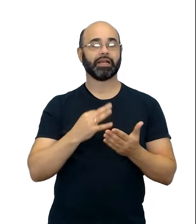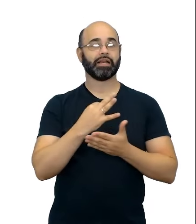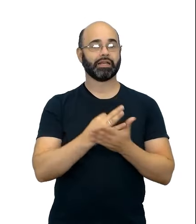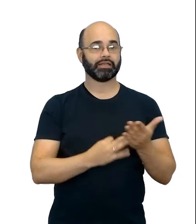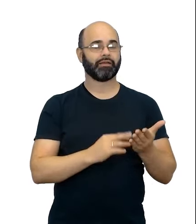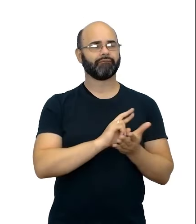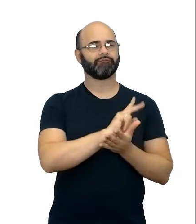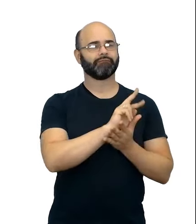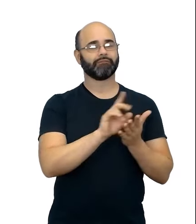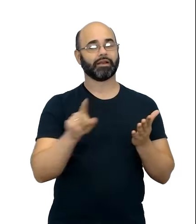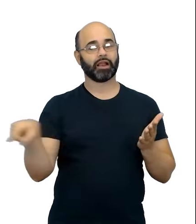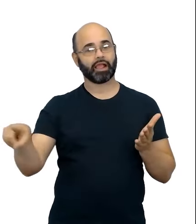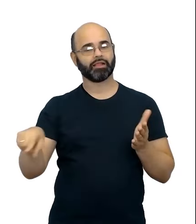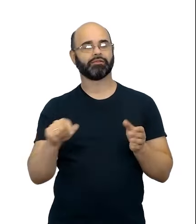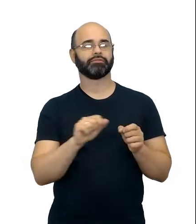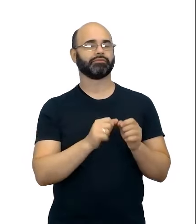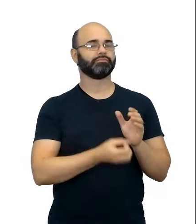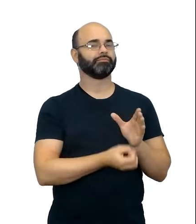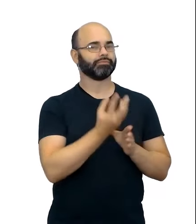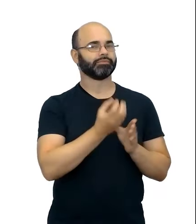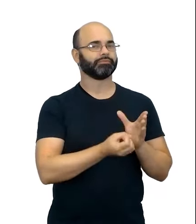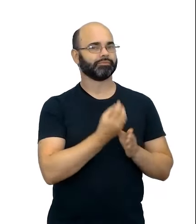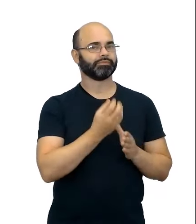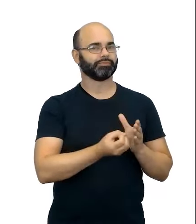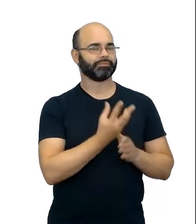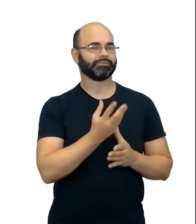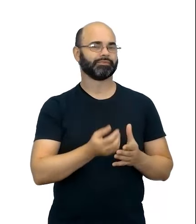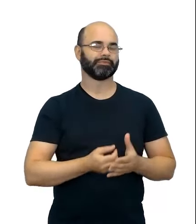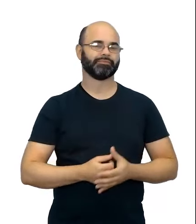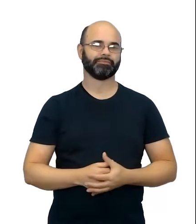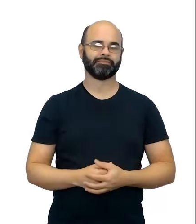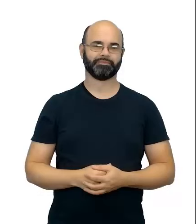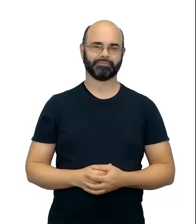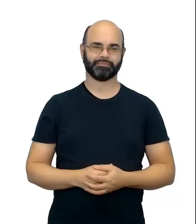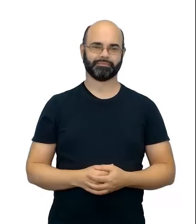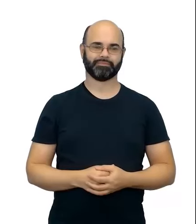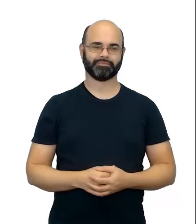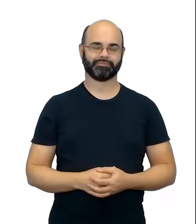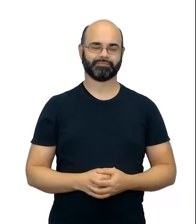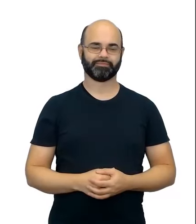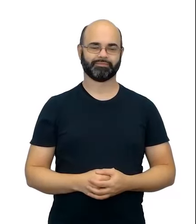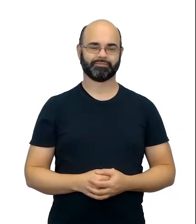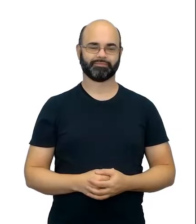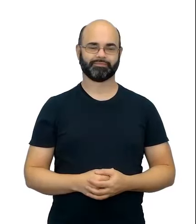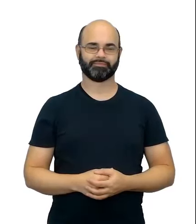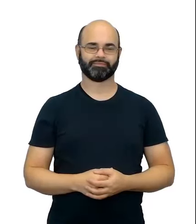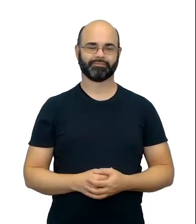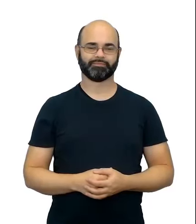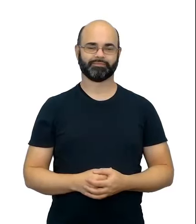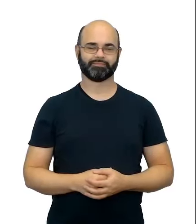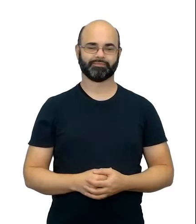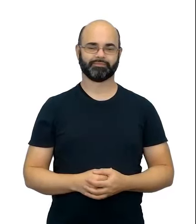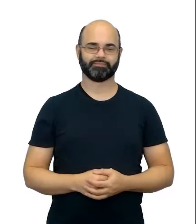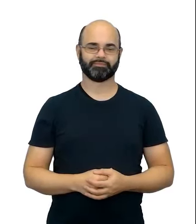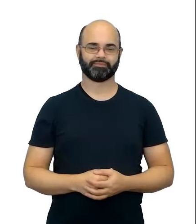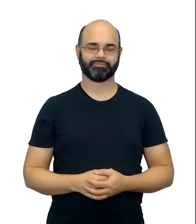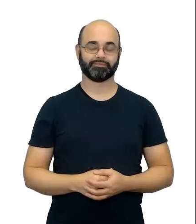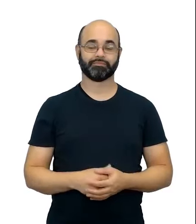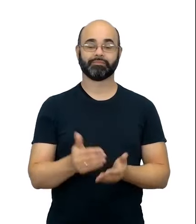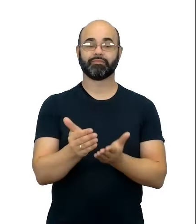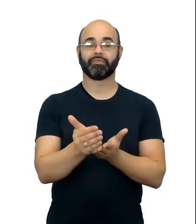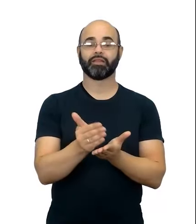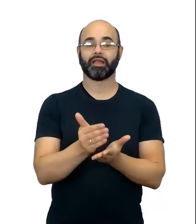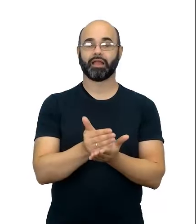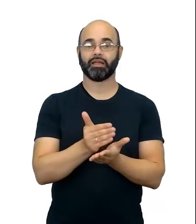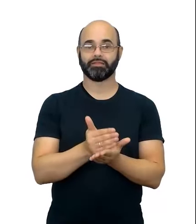diferenciados. O currículo em ação também tem aqui outros elementos, né, que